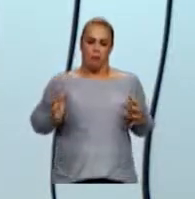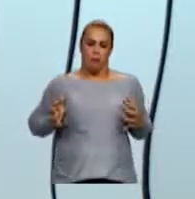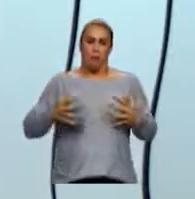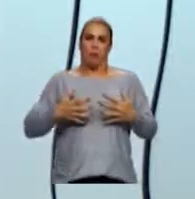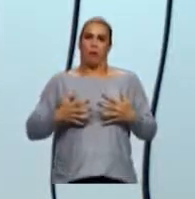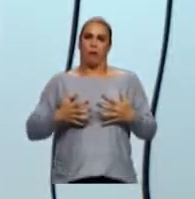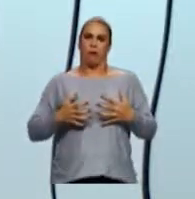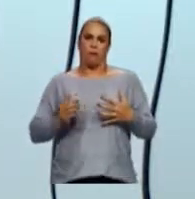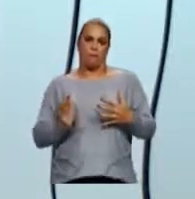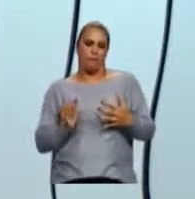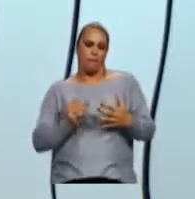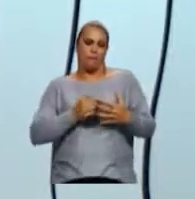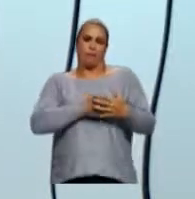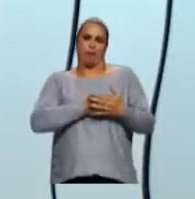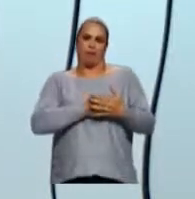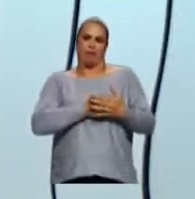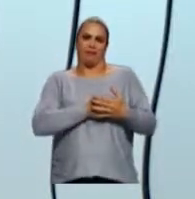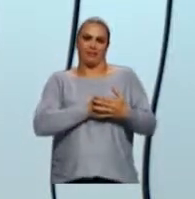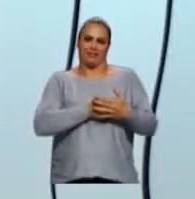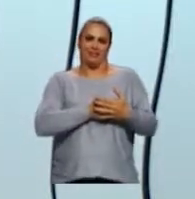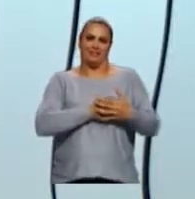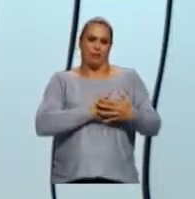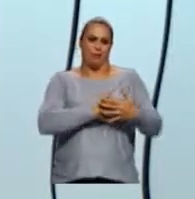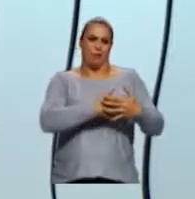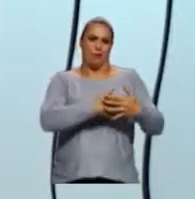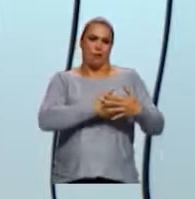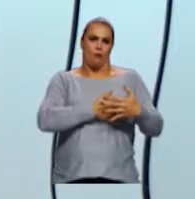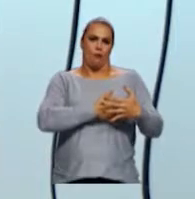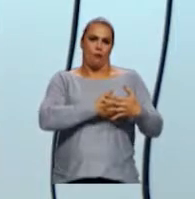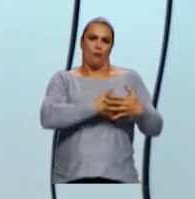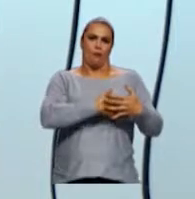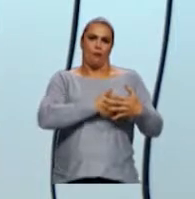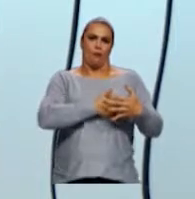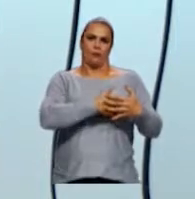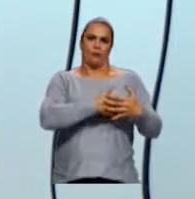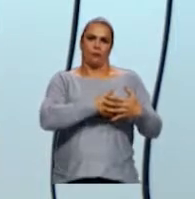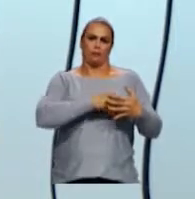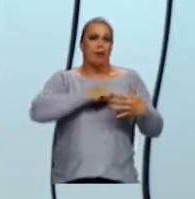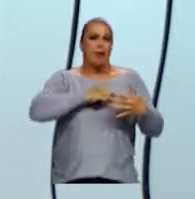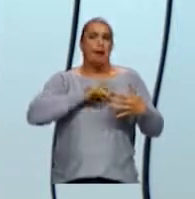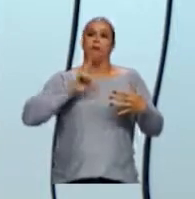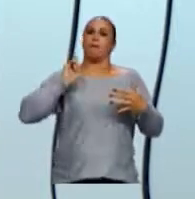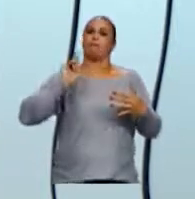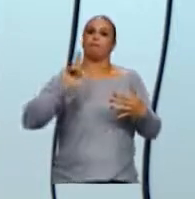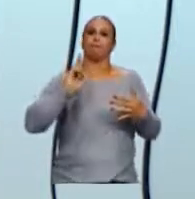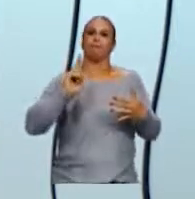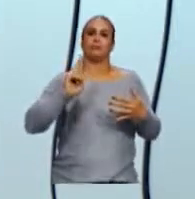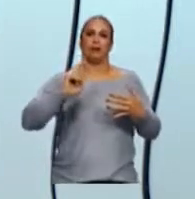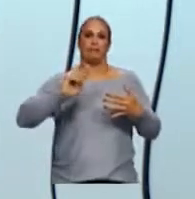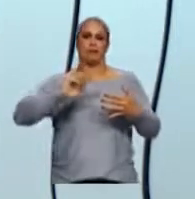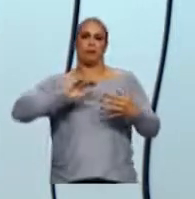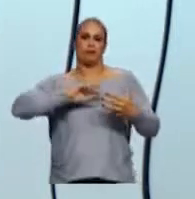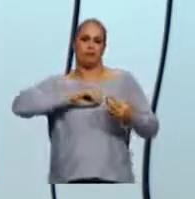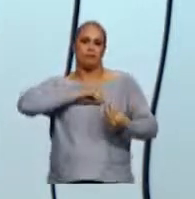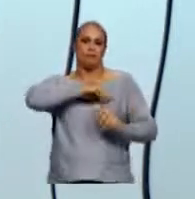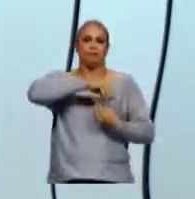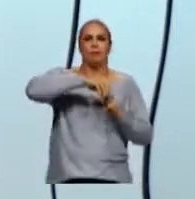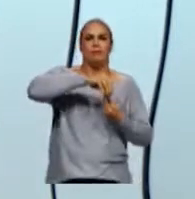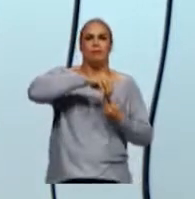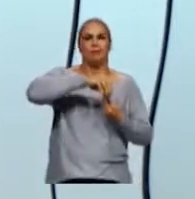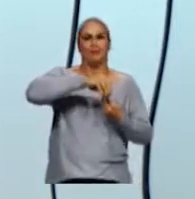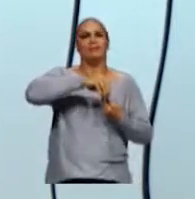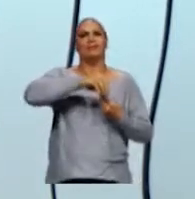gasosa entre a célula e mandar para fora o